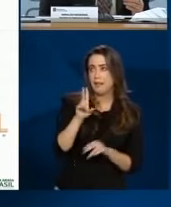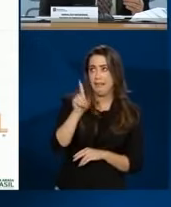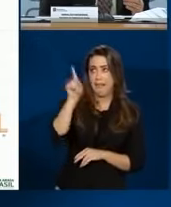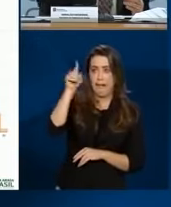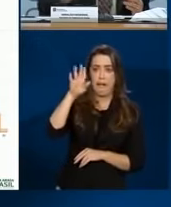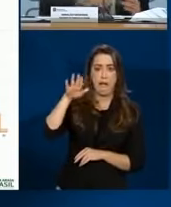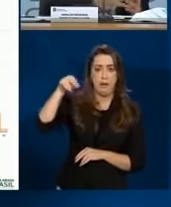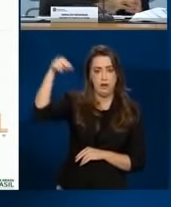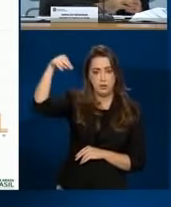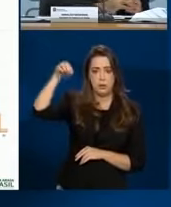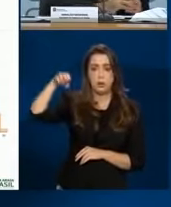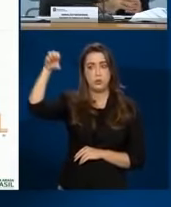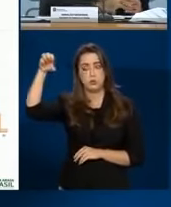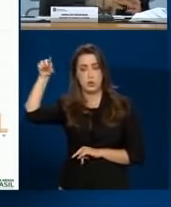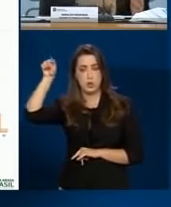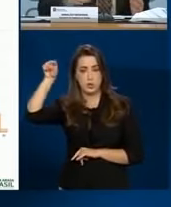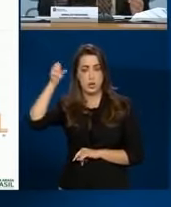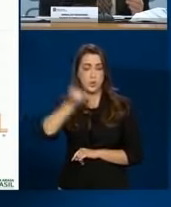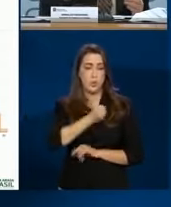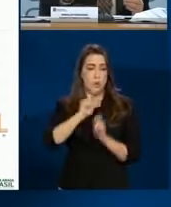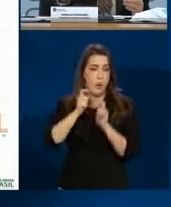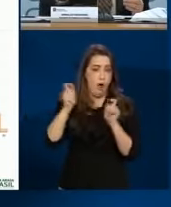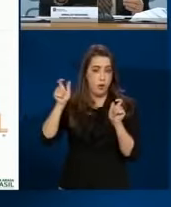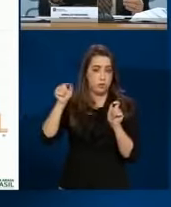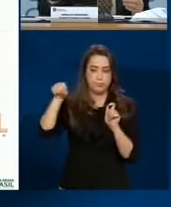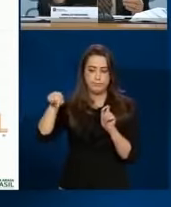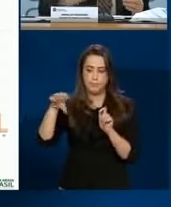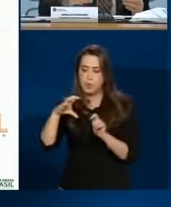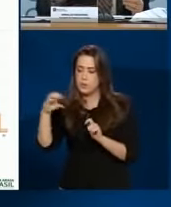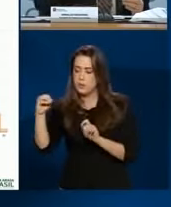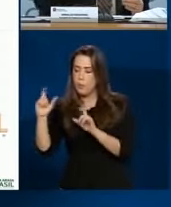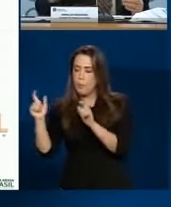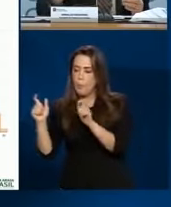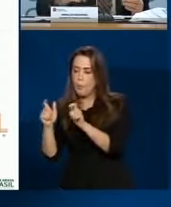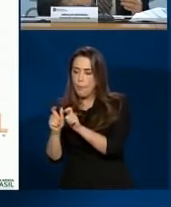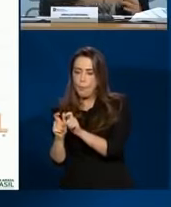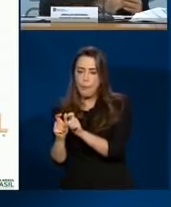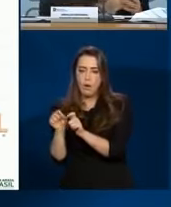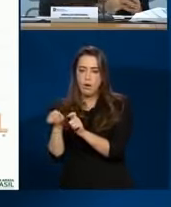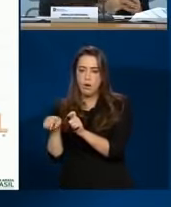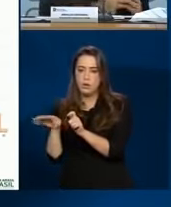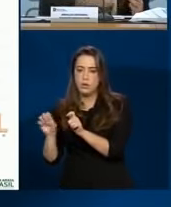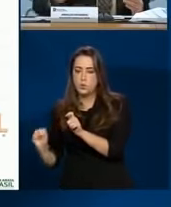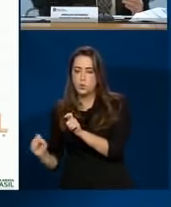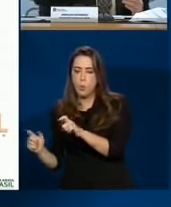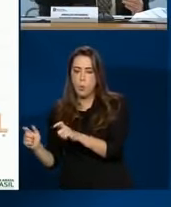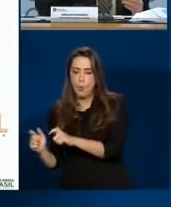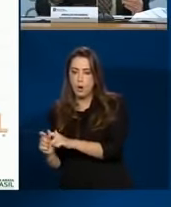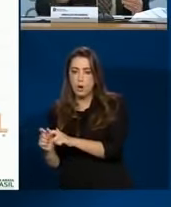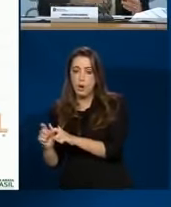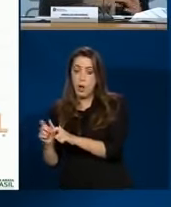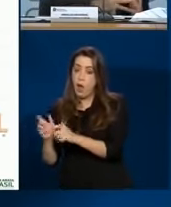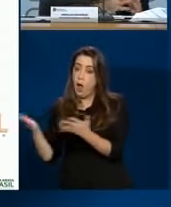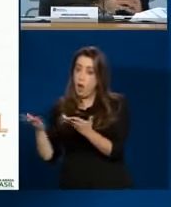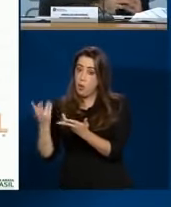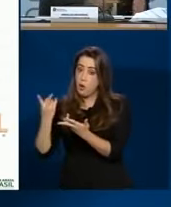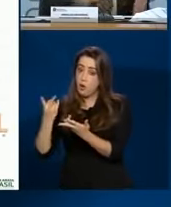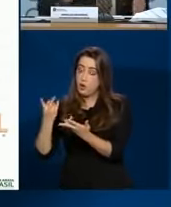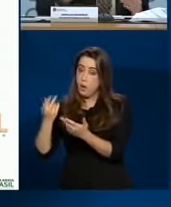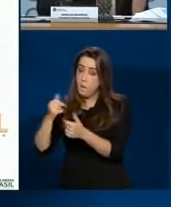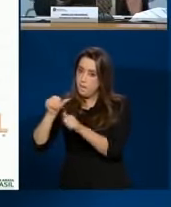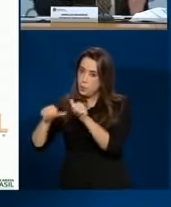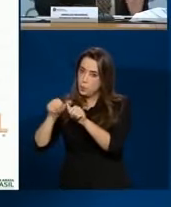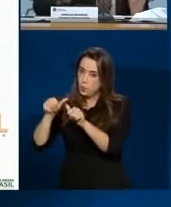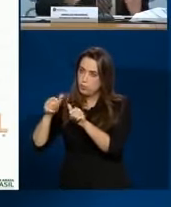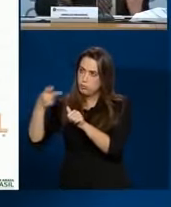nordeste tínhamos um número bastante elevado, a região centro-oeste estava com um quadro muito mais